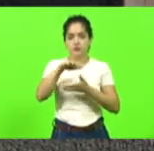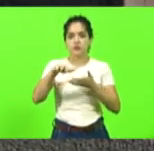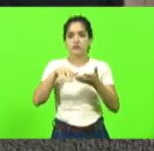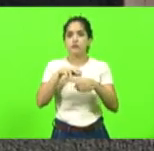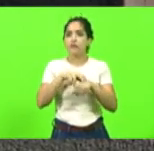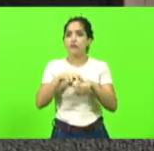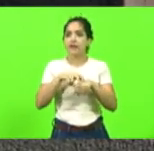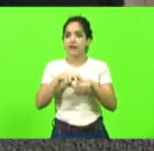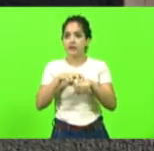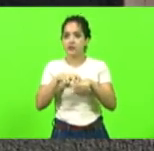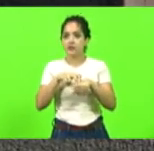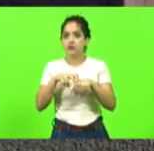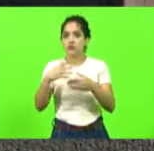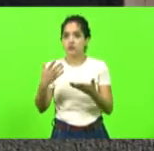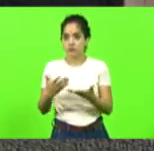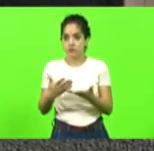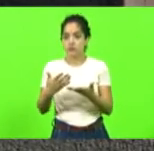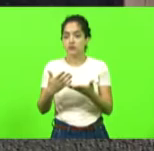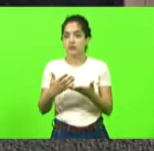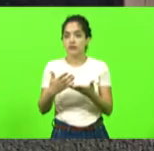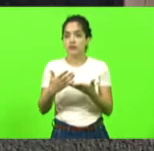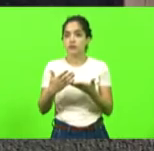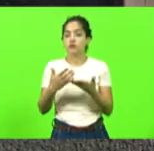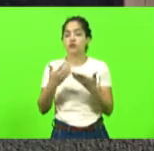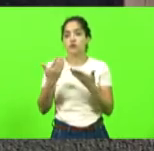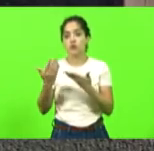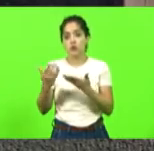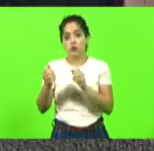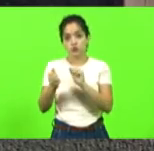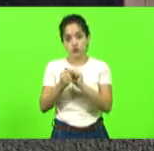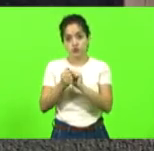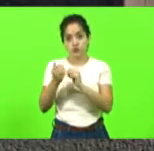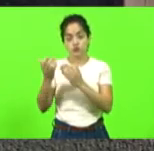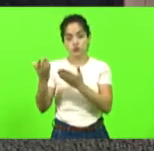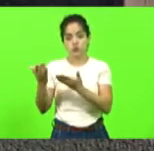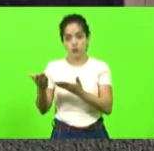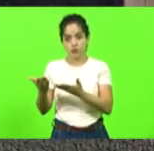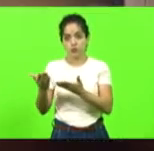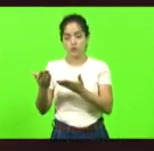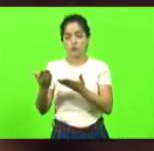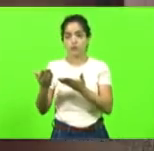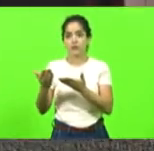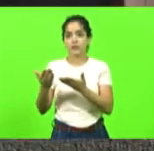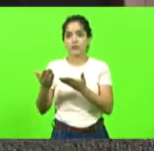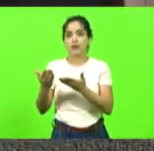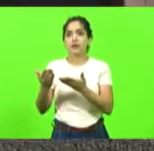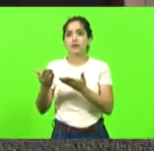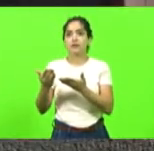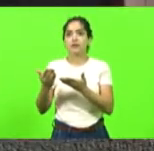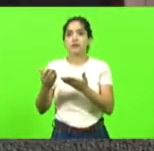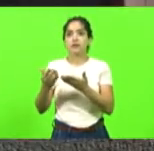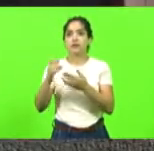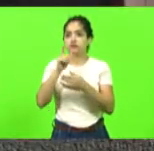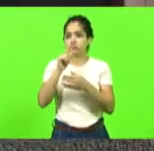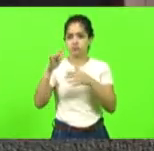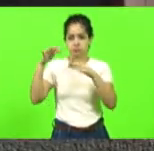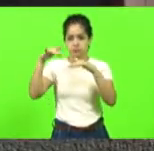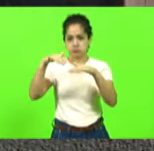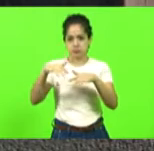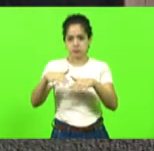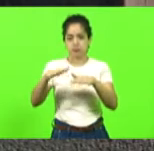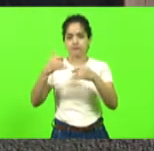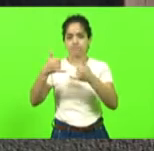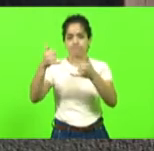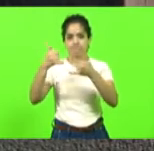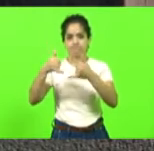que foi um dos elementos, junto com a ofensiva das grandes hidrelétricas, que fez com que milhares de